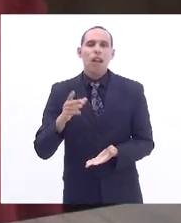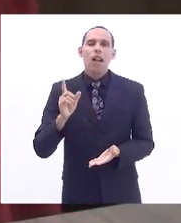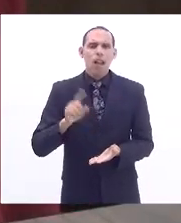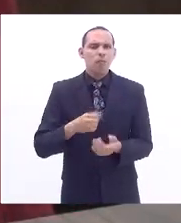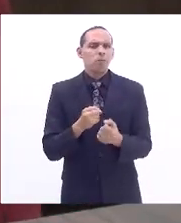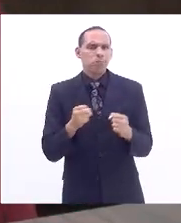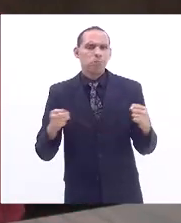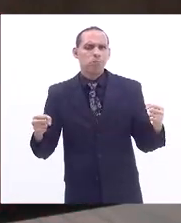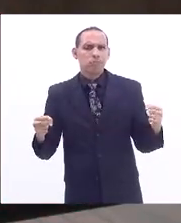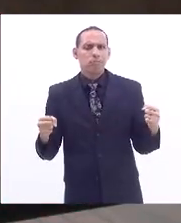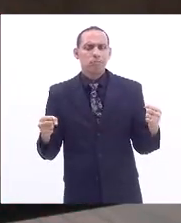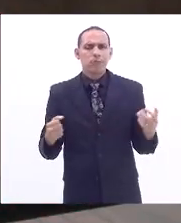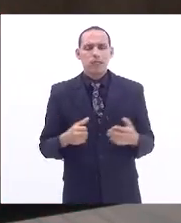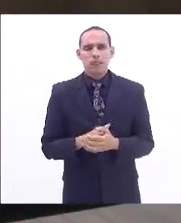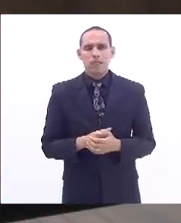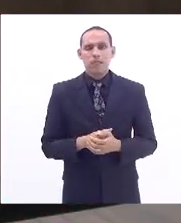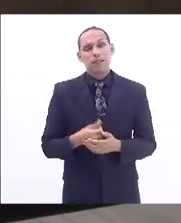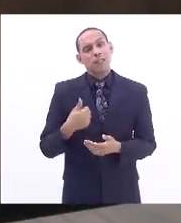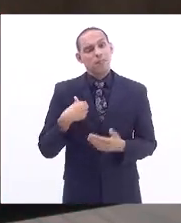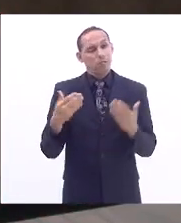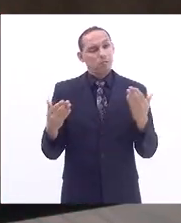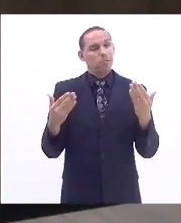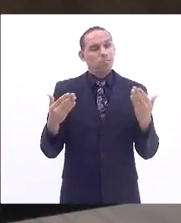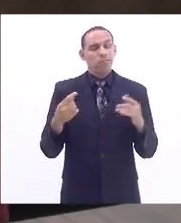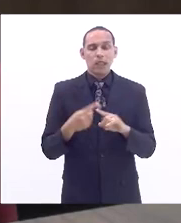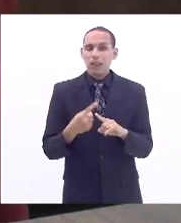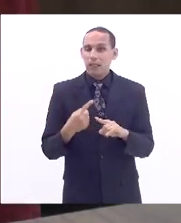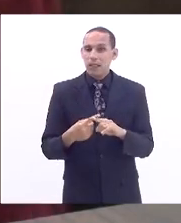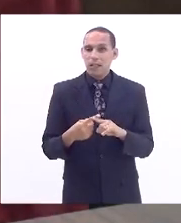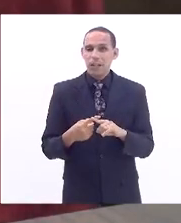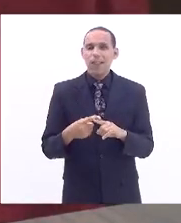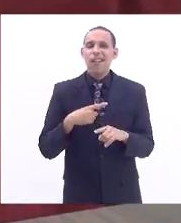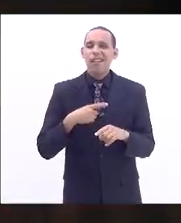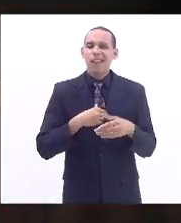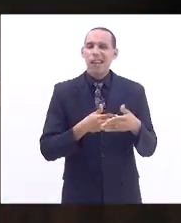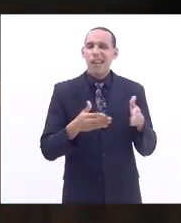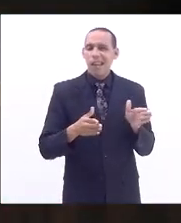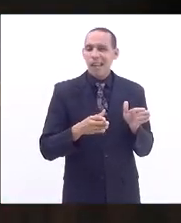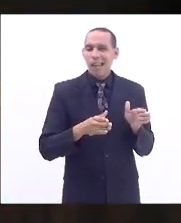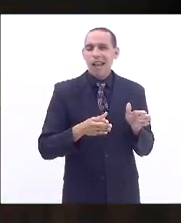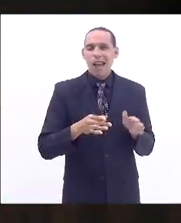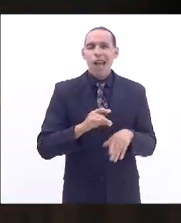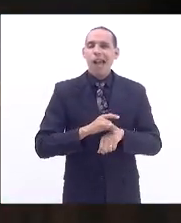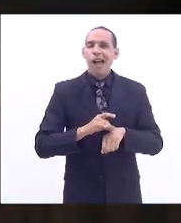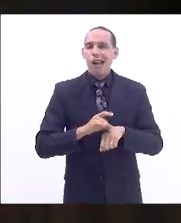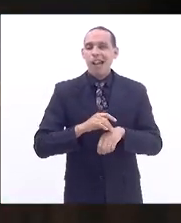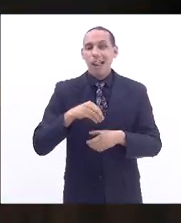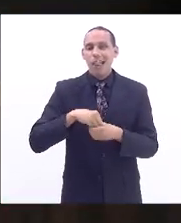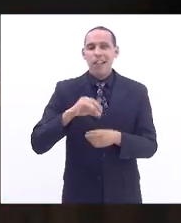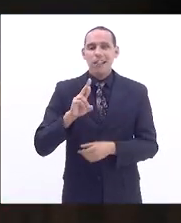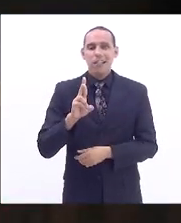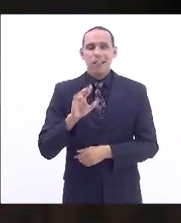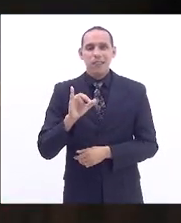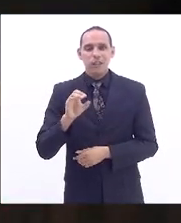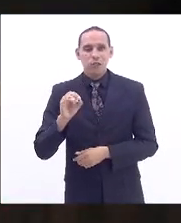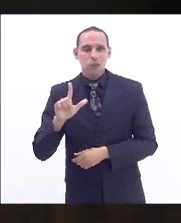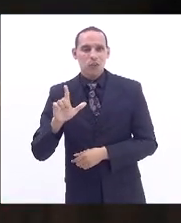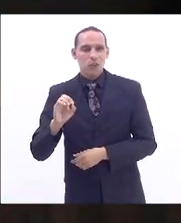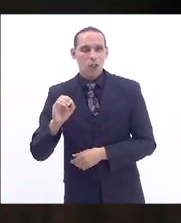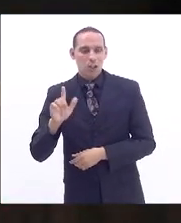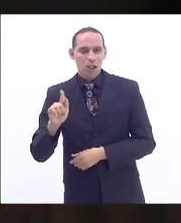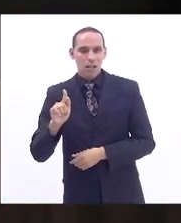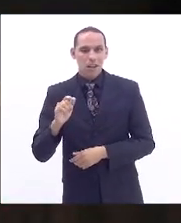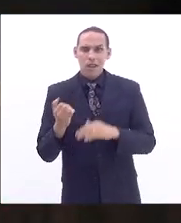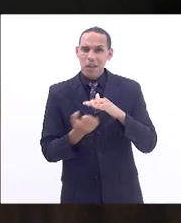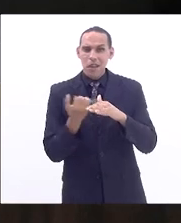muito grande então eu tenho dúvida porque até uma caixa preta lá no meu blog que até hoje nenhuma empresa conseguiu aderir